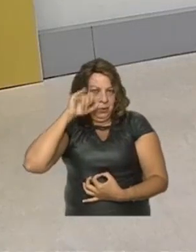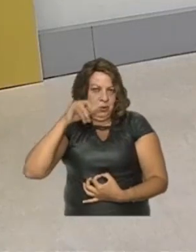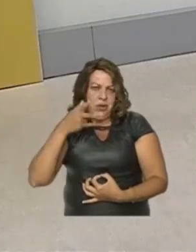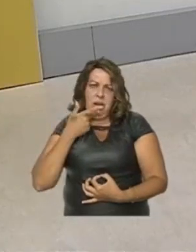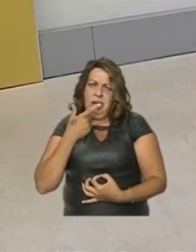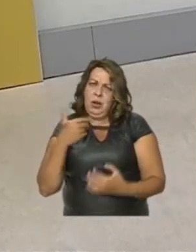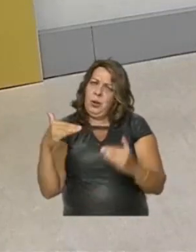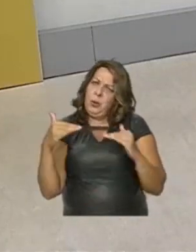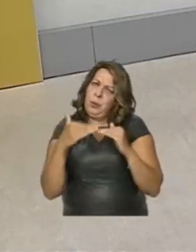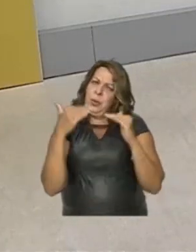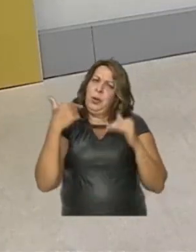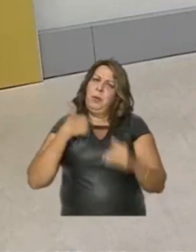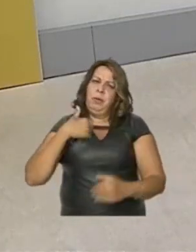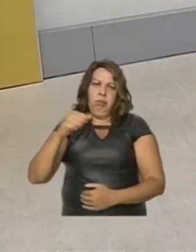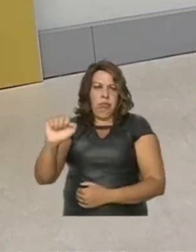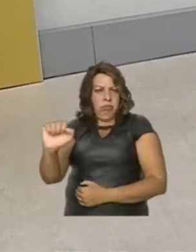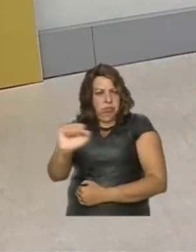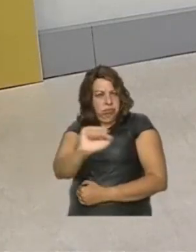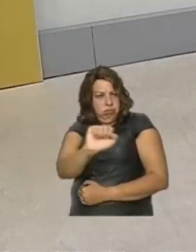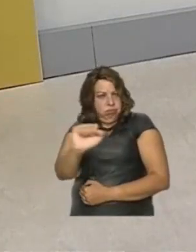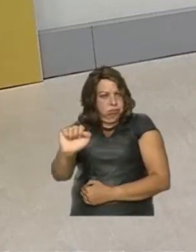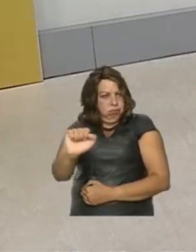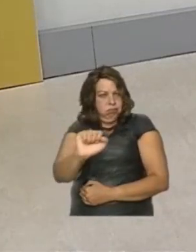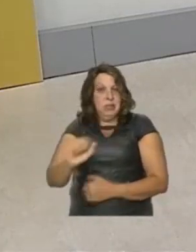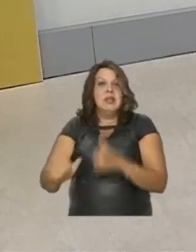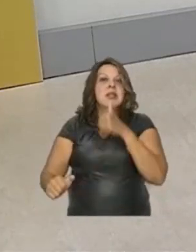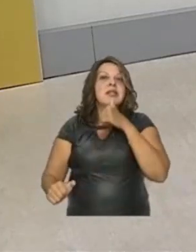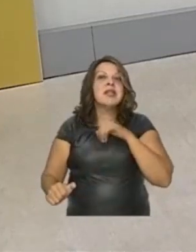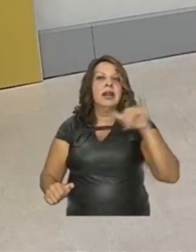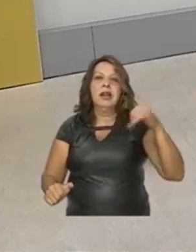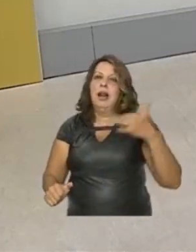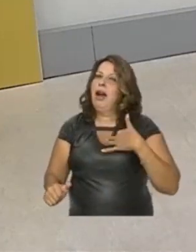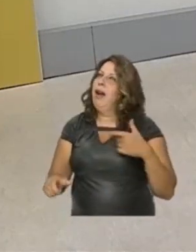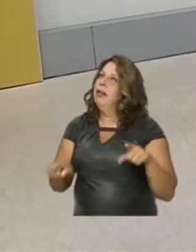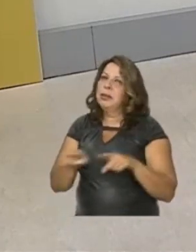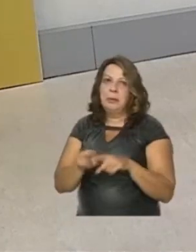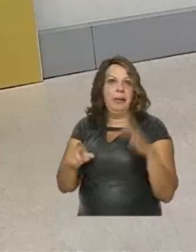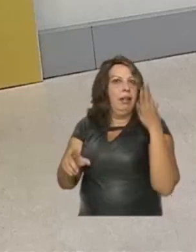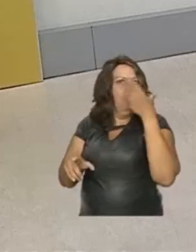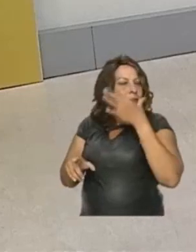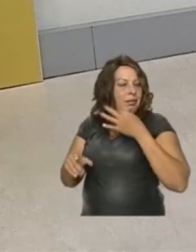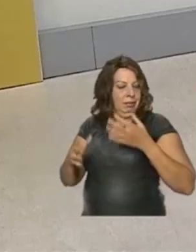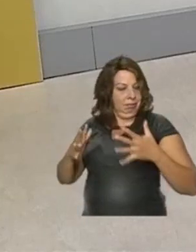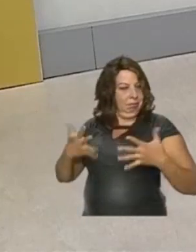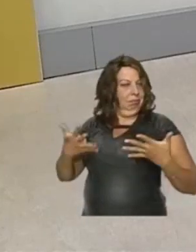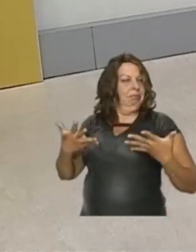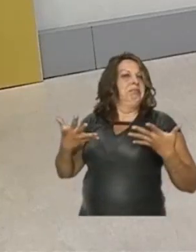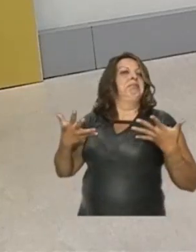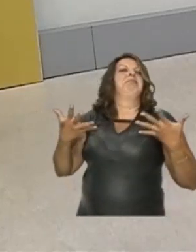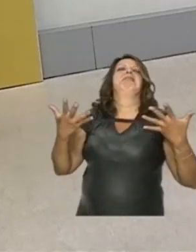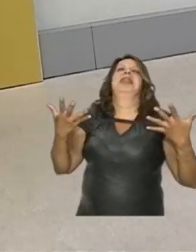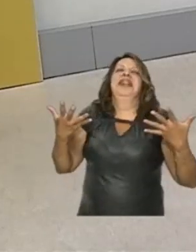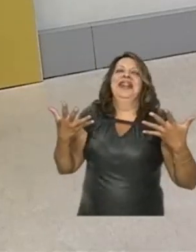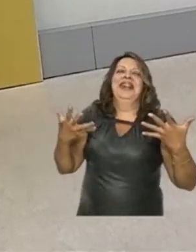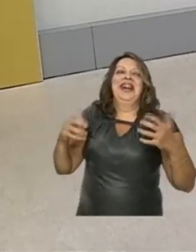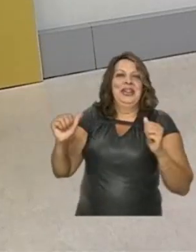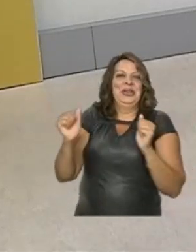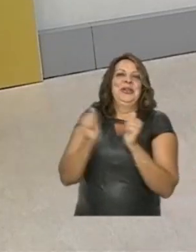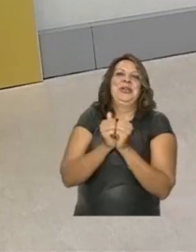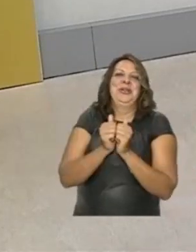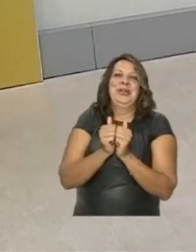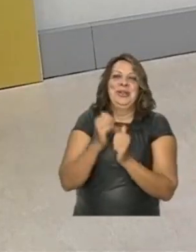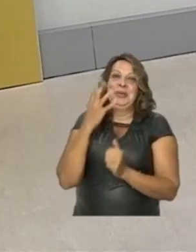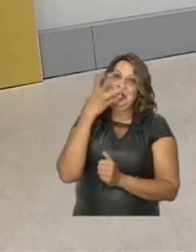né? Coisas da vida. Aí eu também ficaria linda. Ah, com certeza. Esse carrão aí dá um up, né, na nossa beleza. É